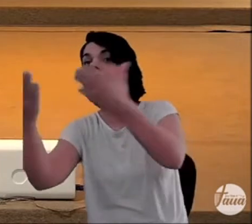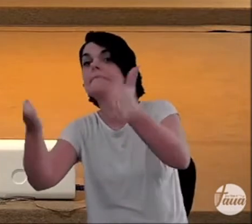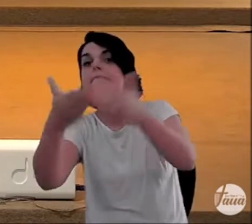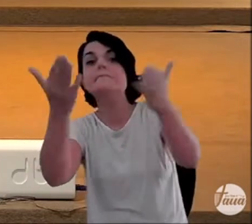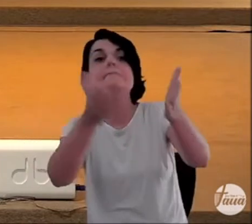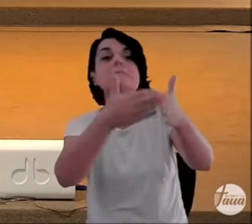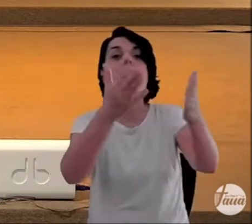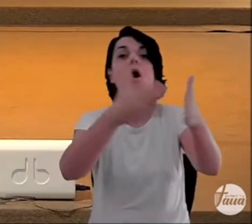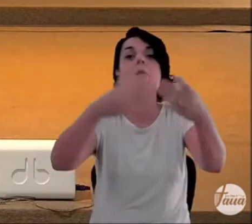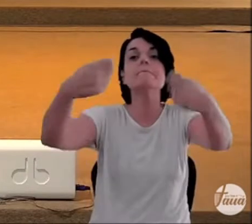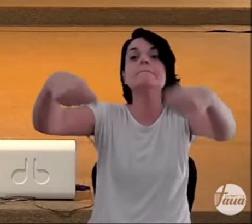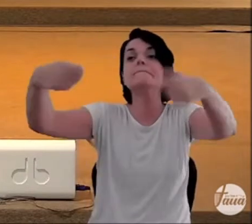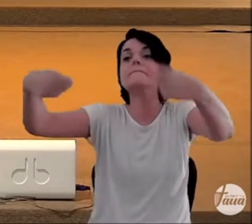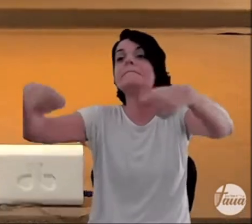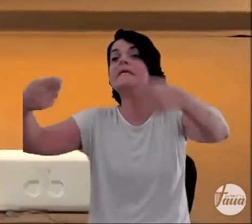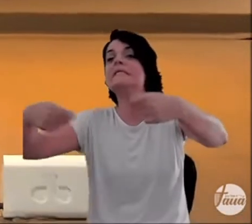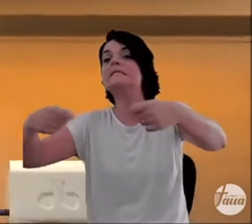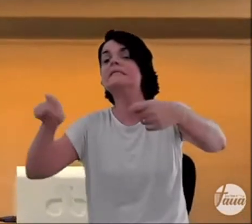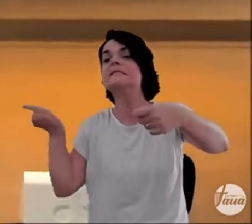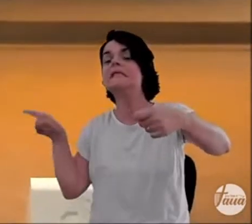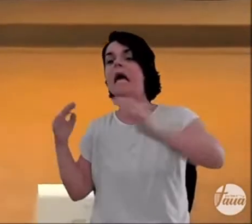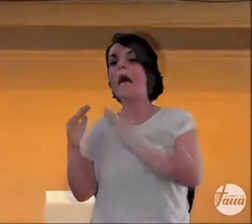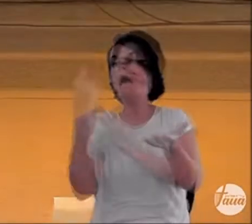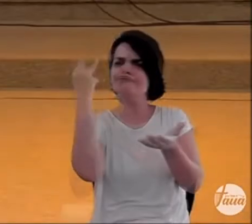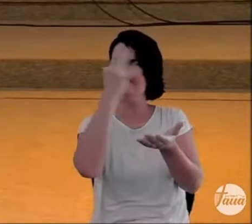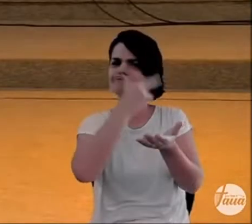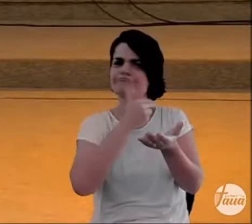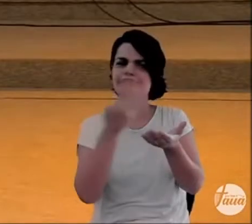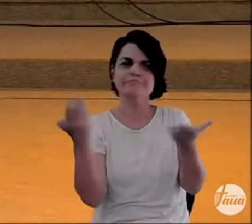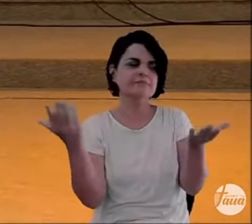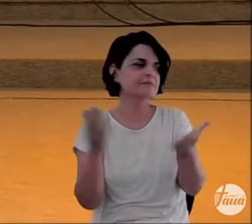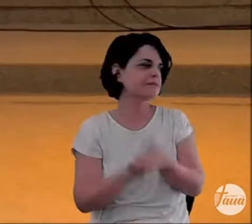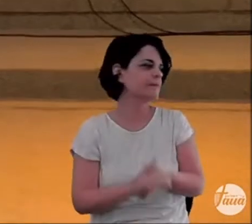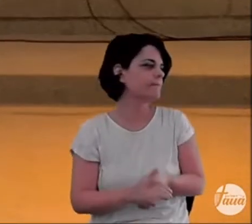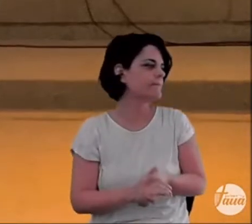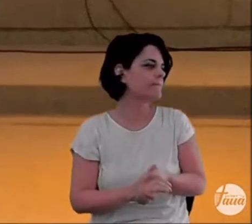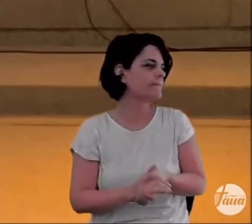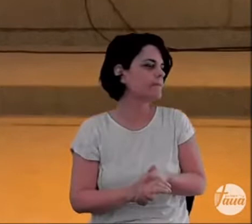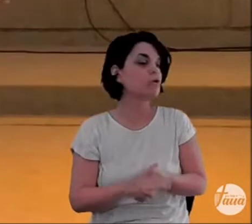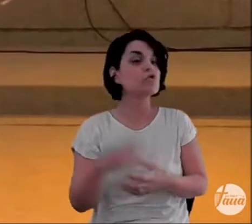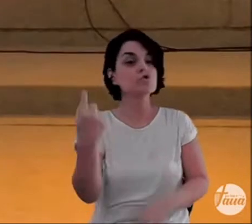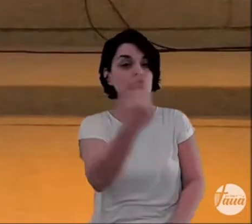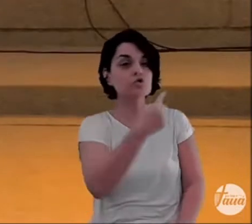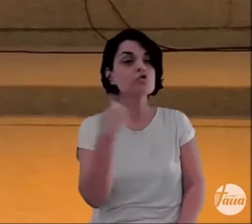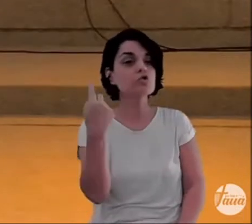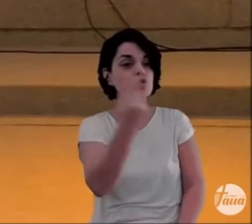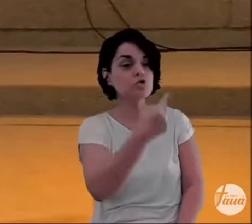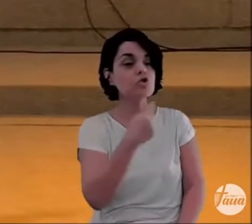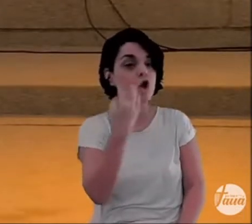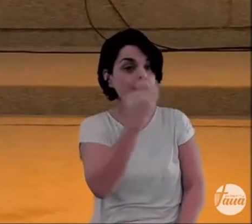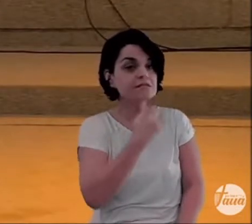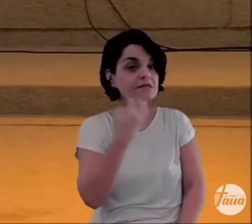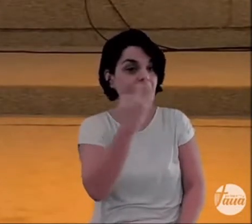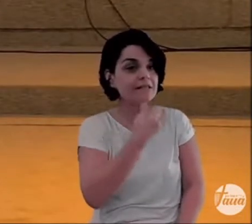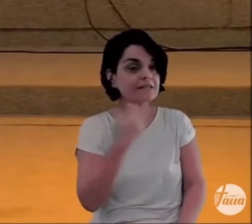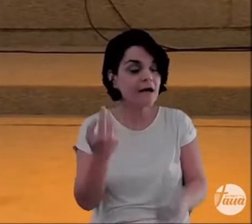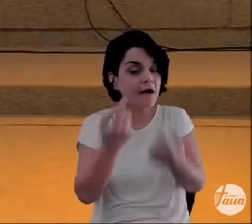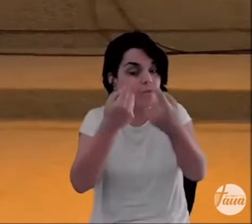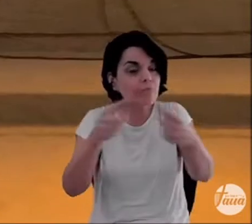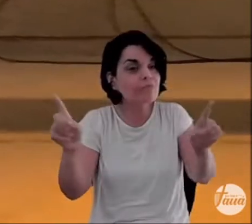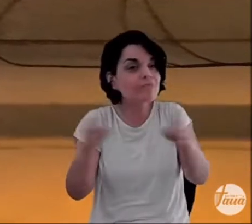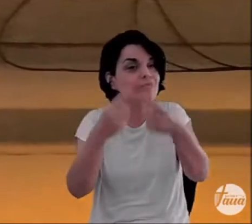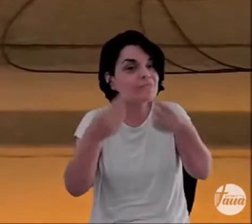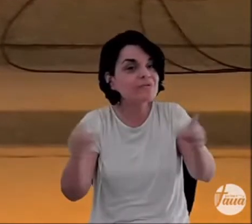quê? Entregam tudo. Mas tem um hino, irmãos, que nós cantamos. Se a gente começar a cantar esse hino aqui, ele